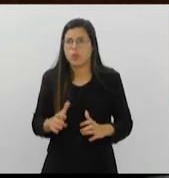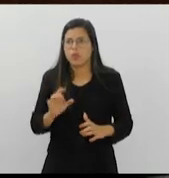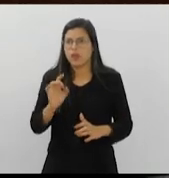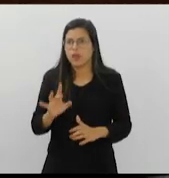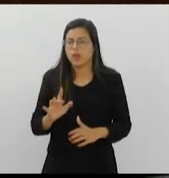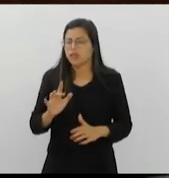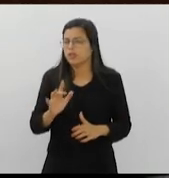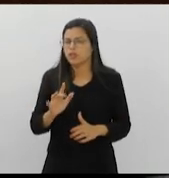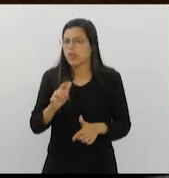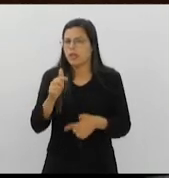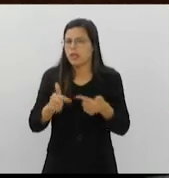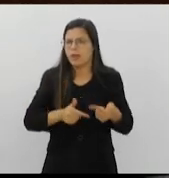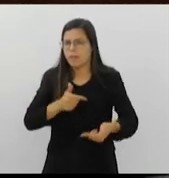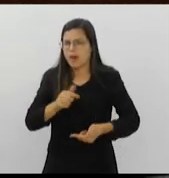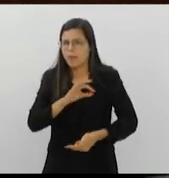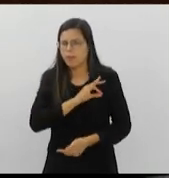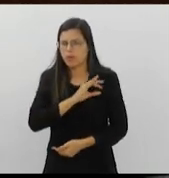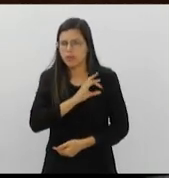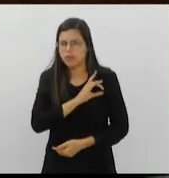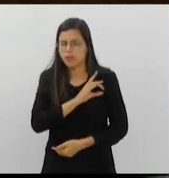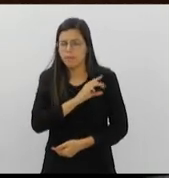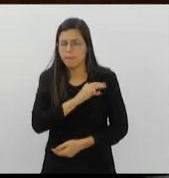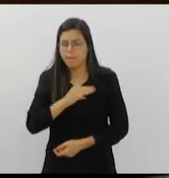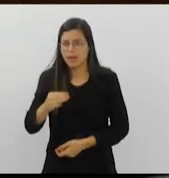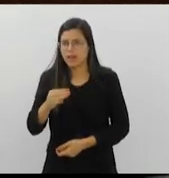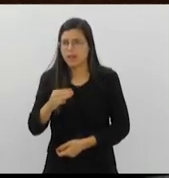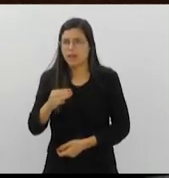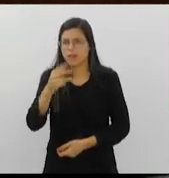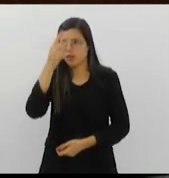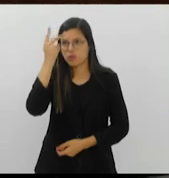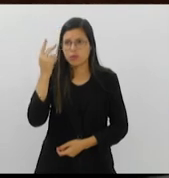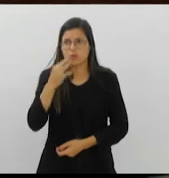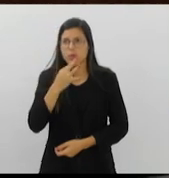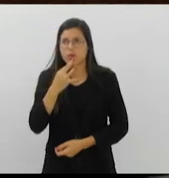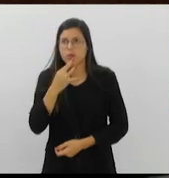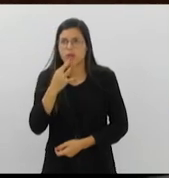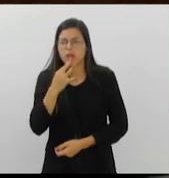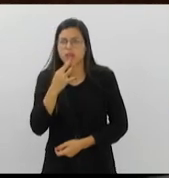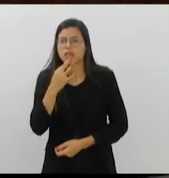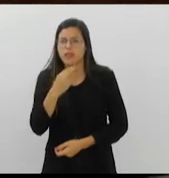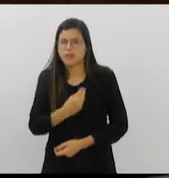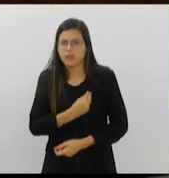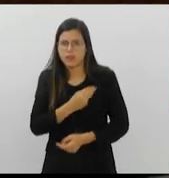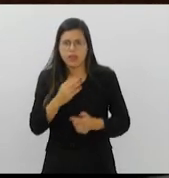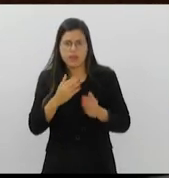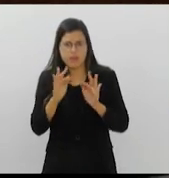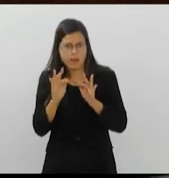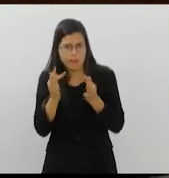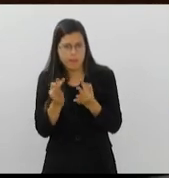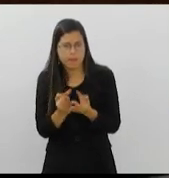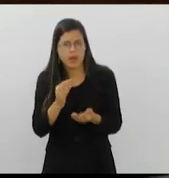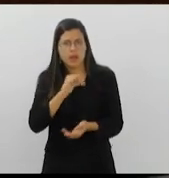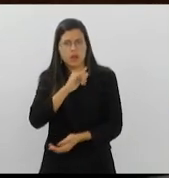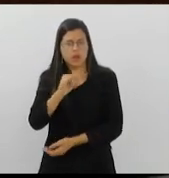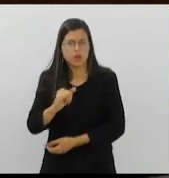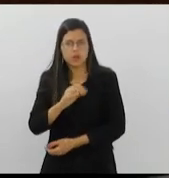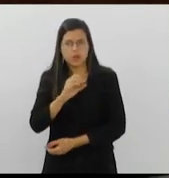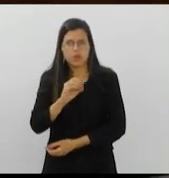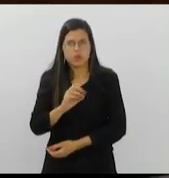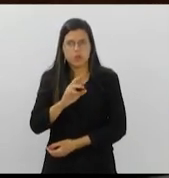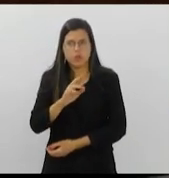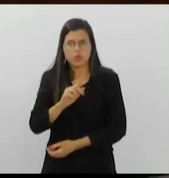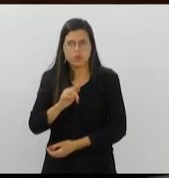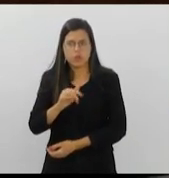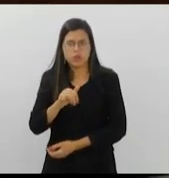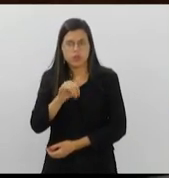que conhecem a nossa vida, a vida da família Jordi, a vida do deputado Renan Jordi, que tem,